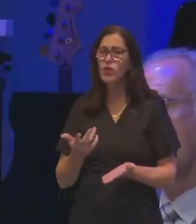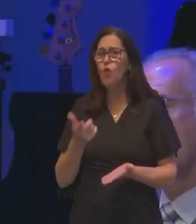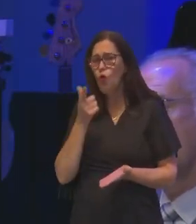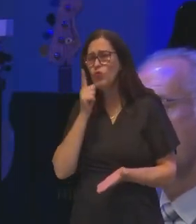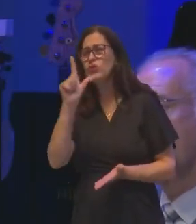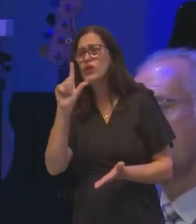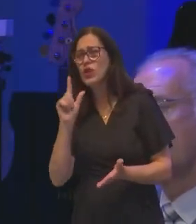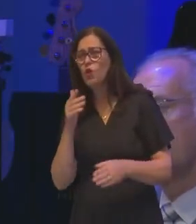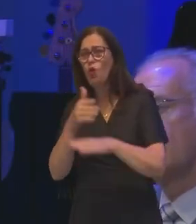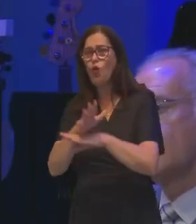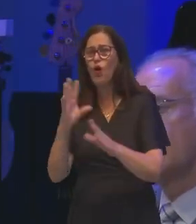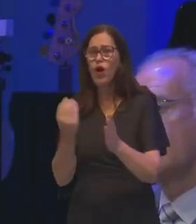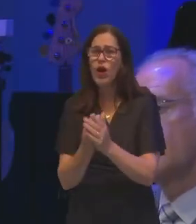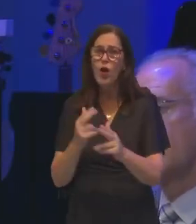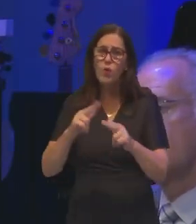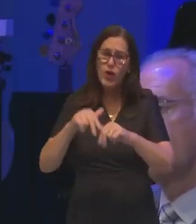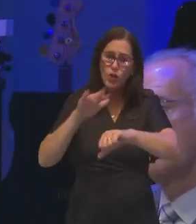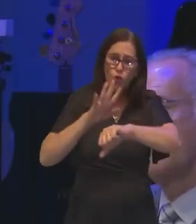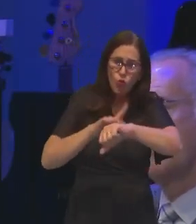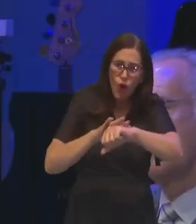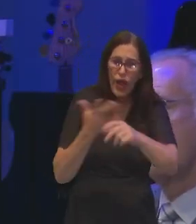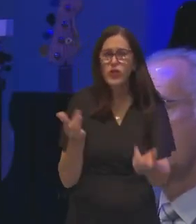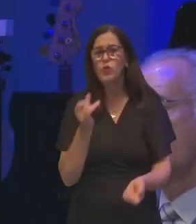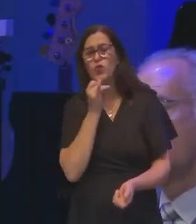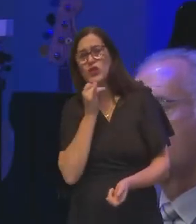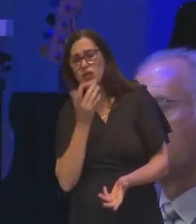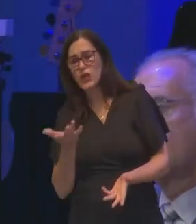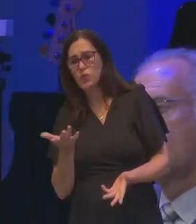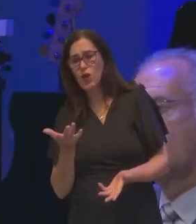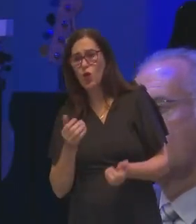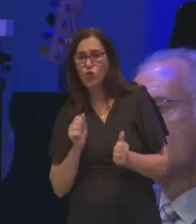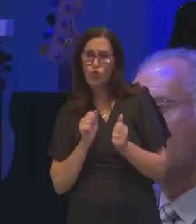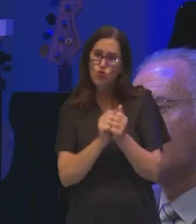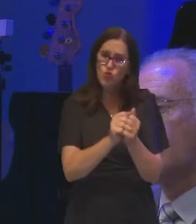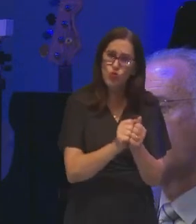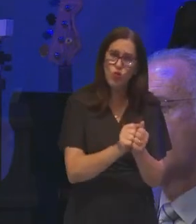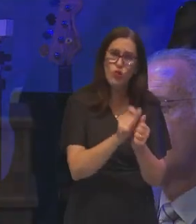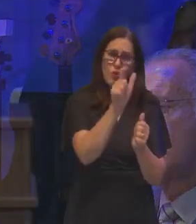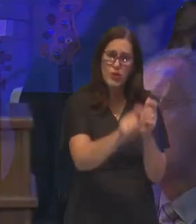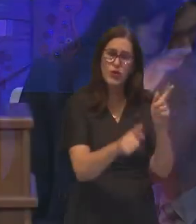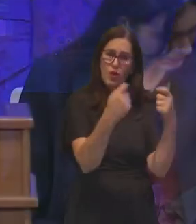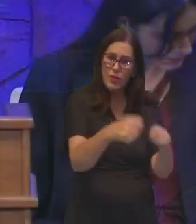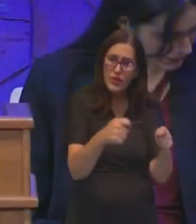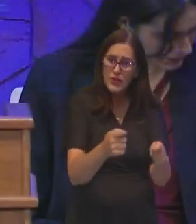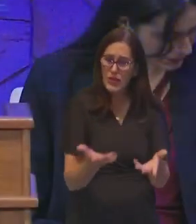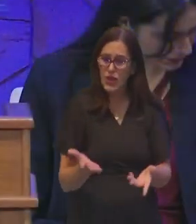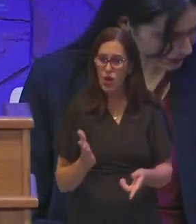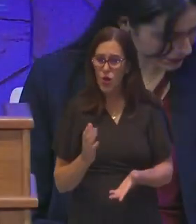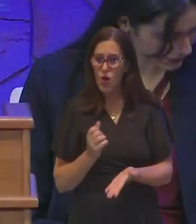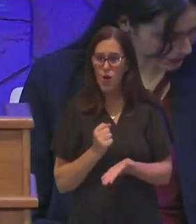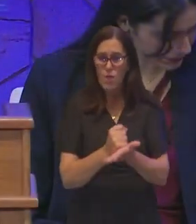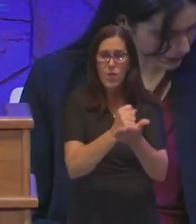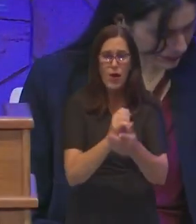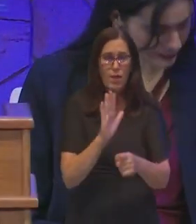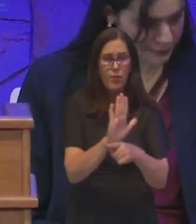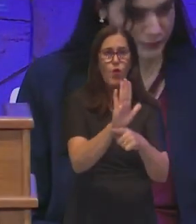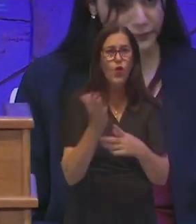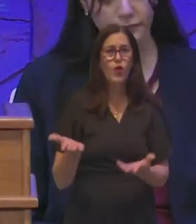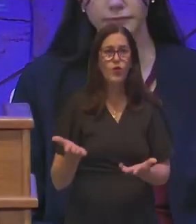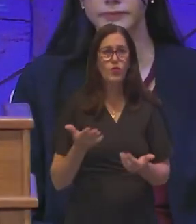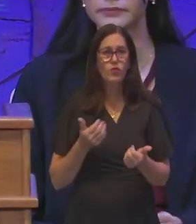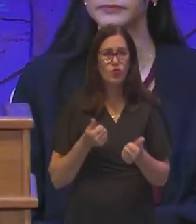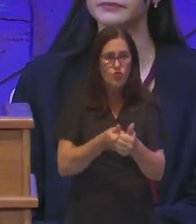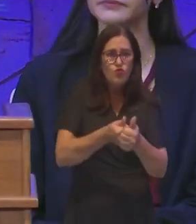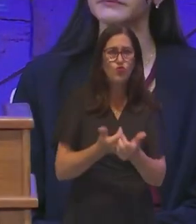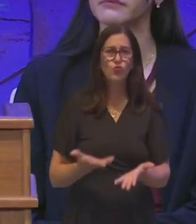ir à igreja por uma enfermidade, ou porque estou acompanhando alguém que necessita de um acompanhamento melhor, mais de